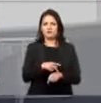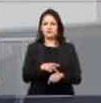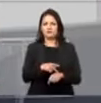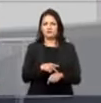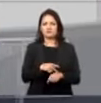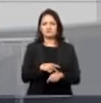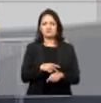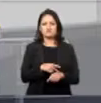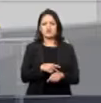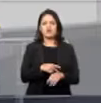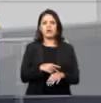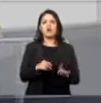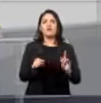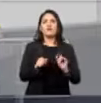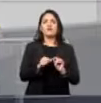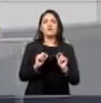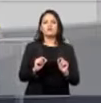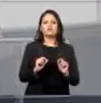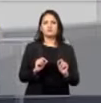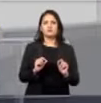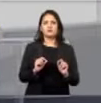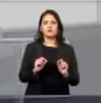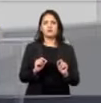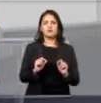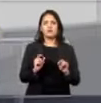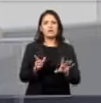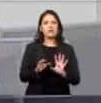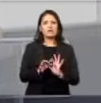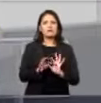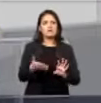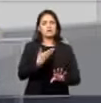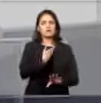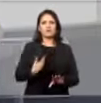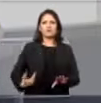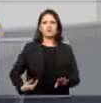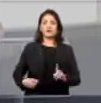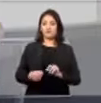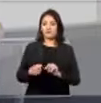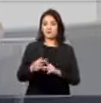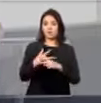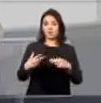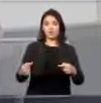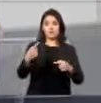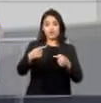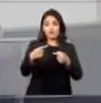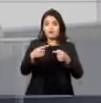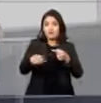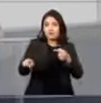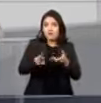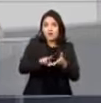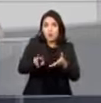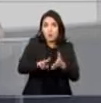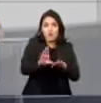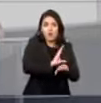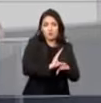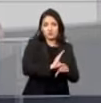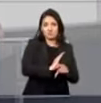leva o seu governo a praticar um ato anticonstitucional, que, além de ser um